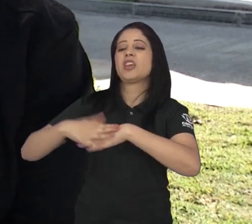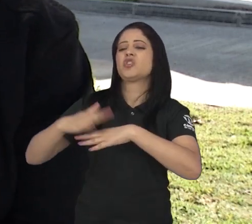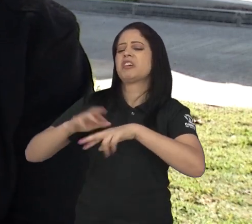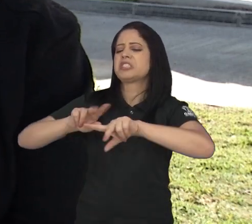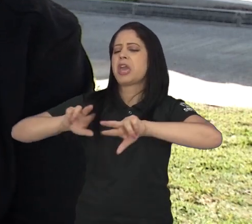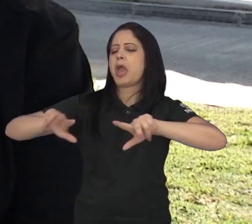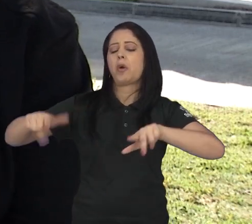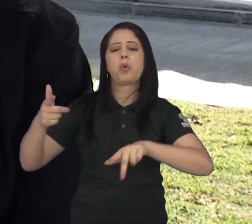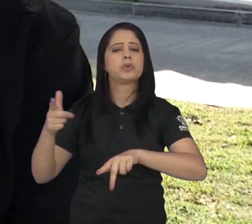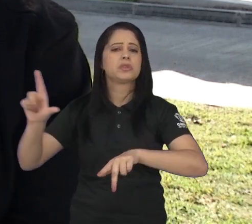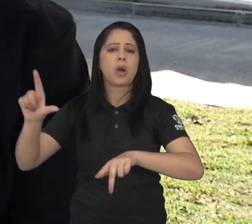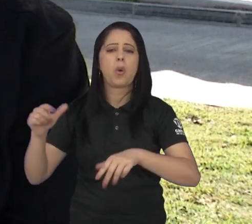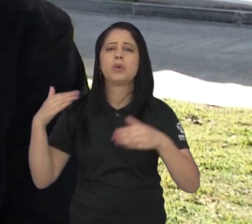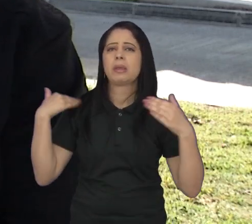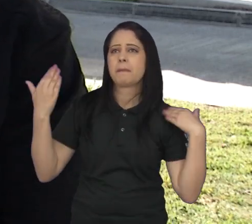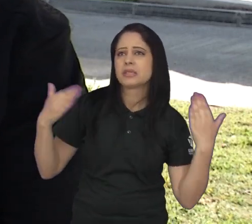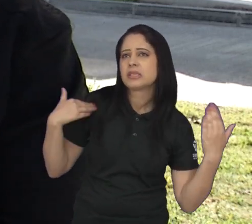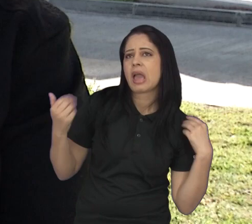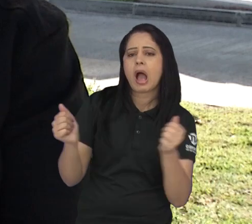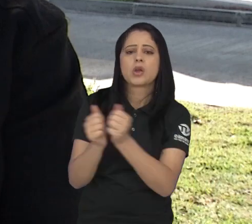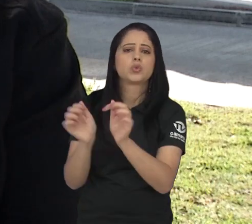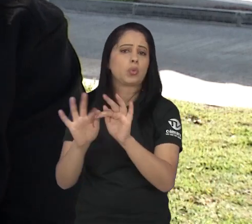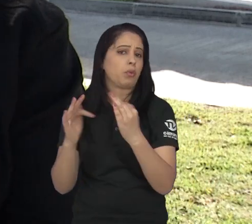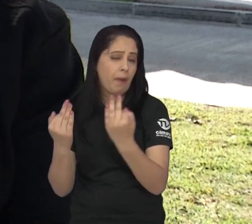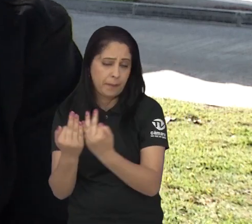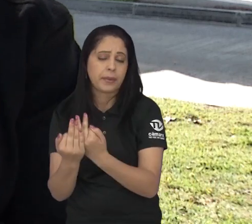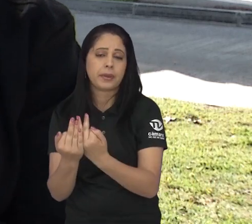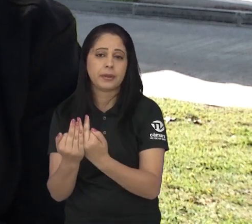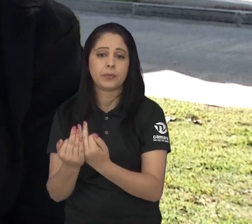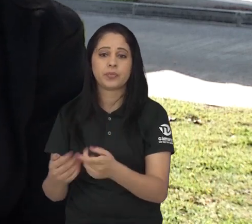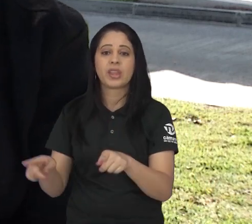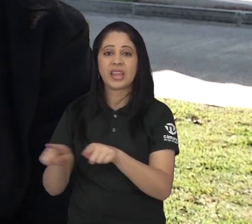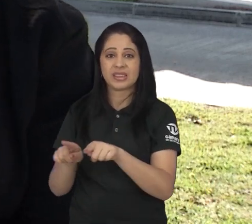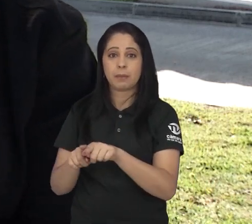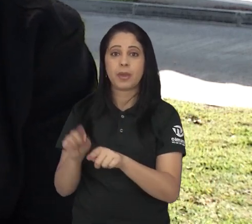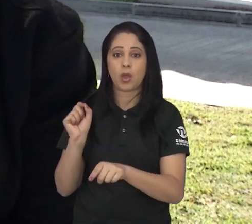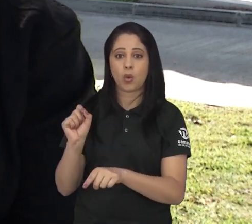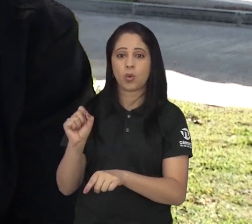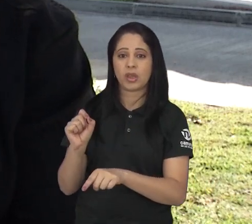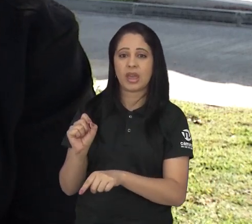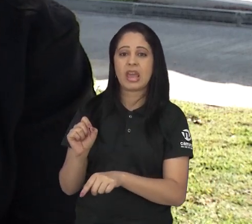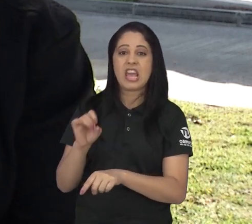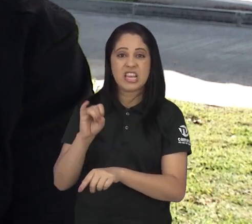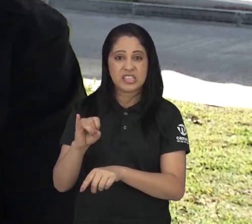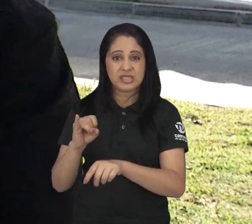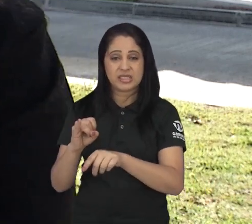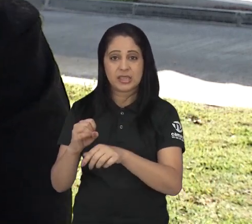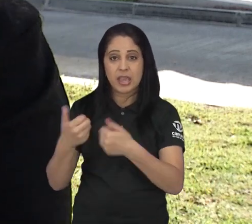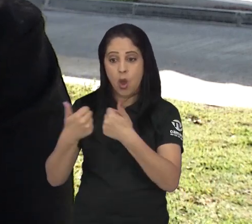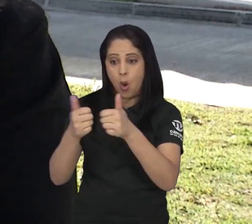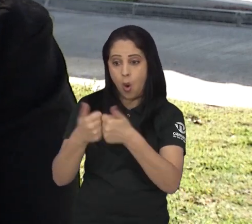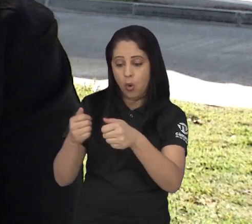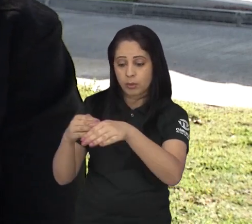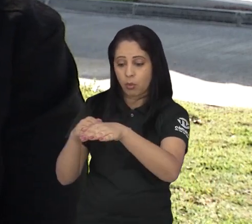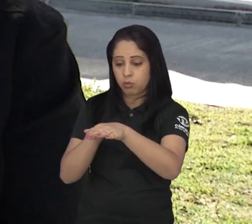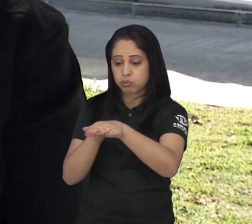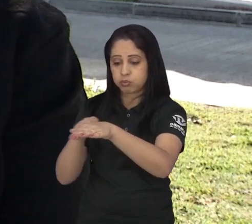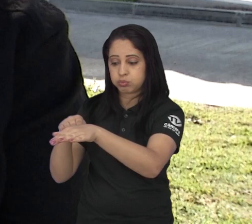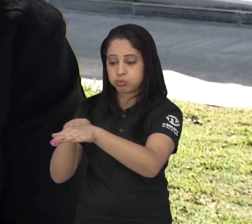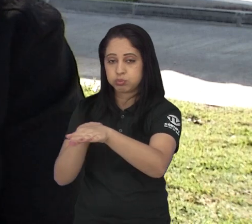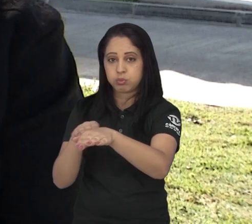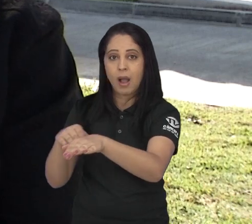da vida dele de lazer né ou de outras coisas com a família e também com relação aos custos né então quando a gente melhora essa mobilidade